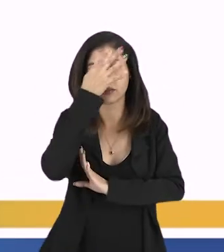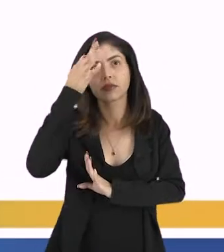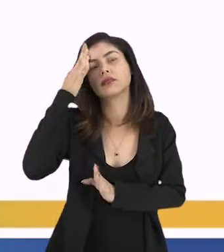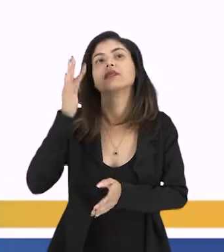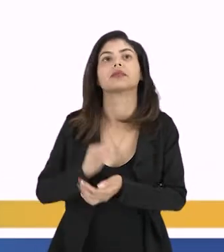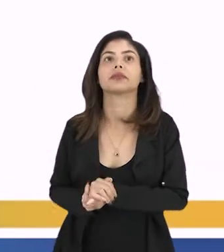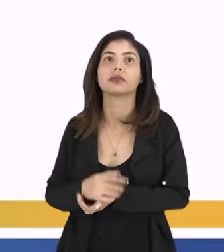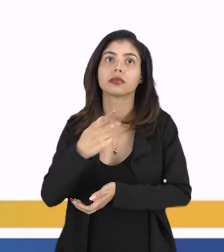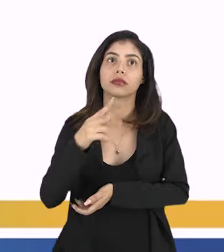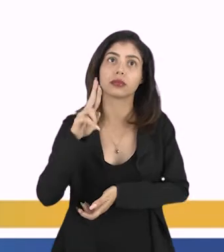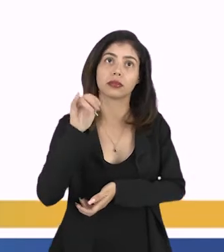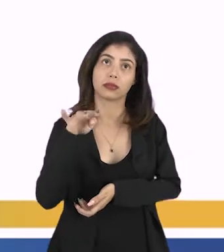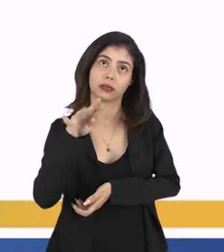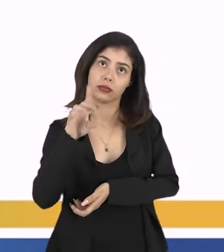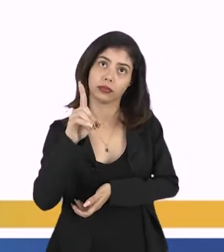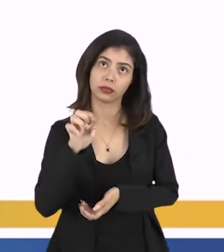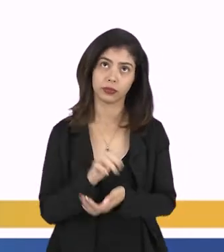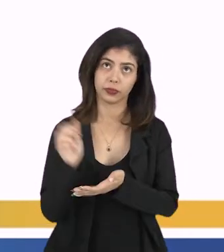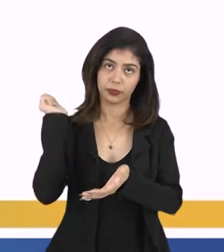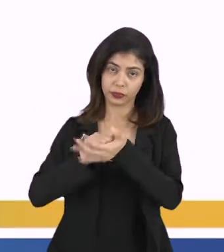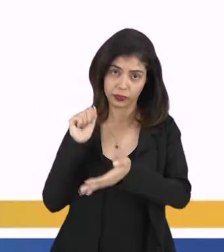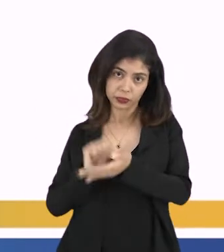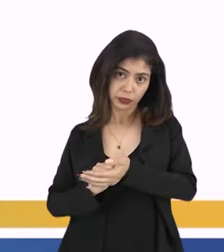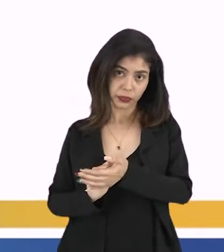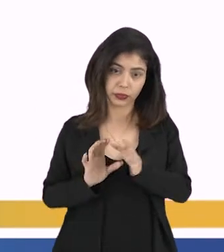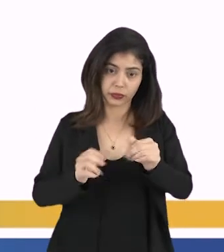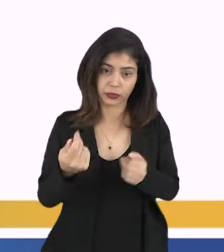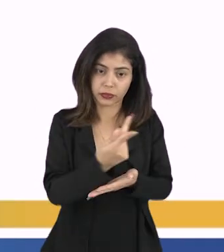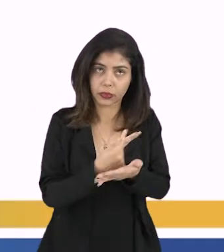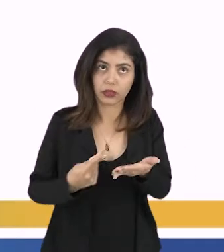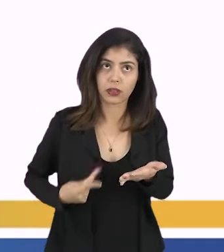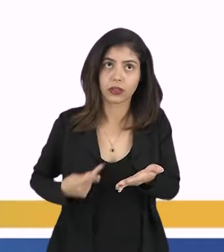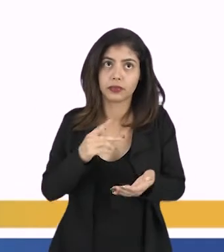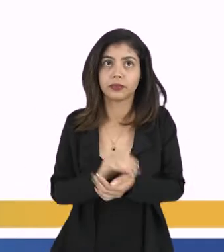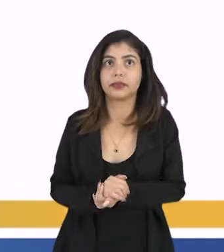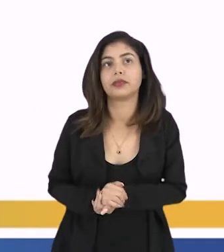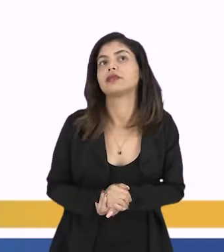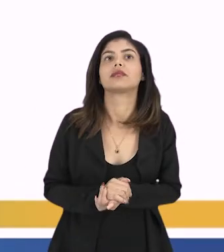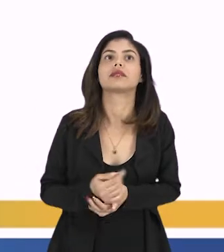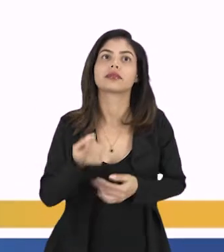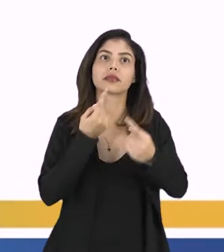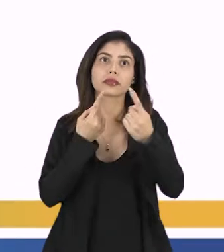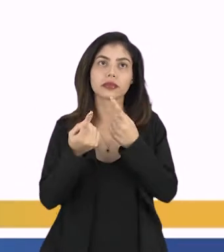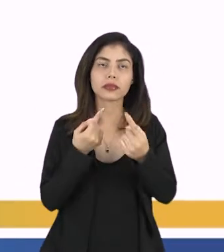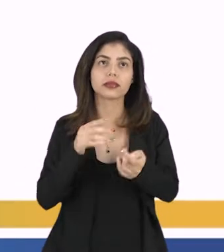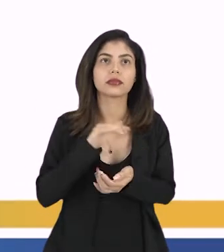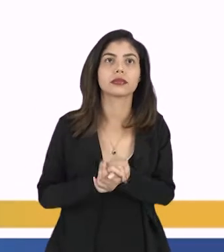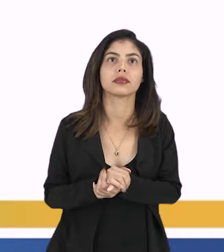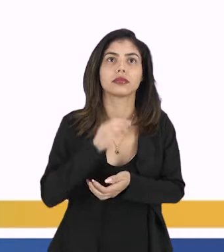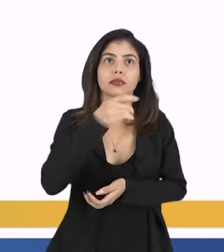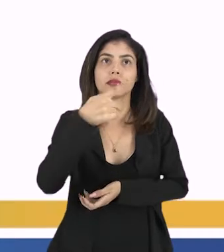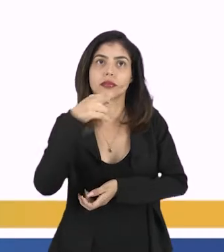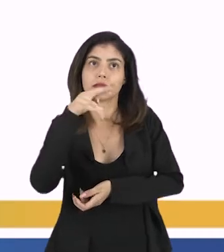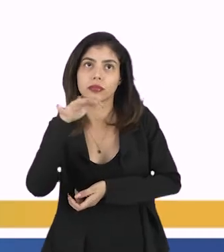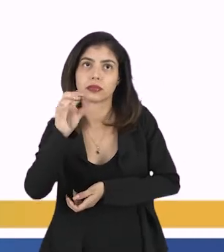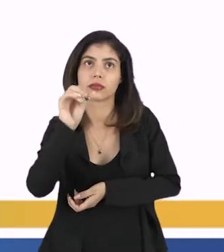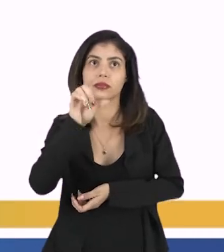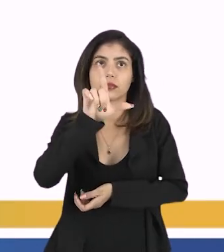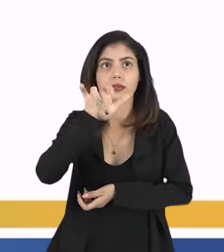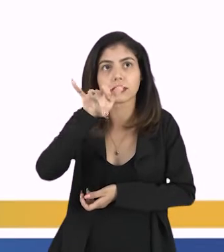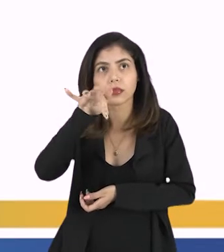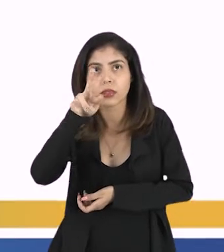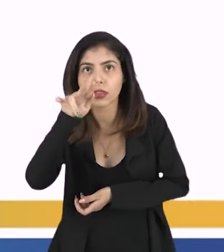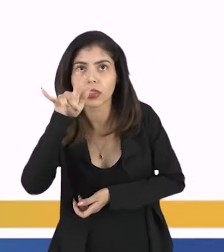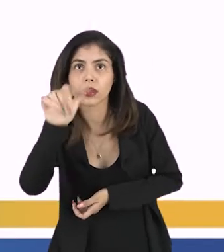exemplo, Parmênides escreveu em forma de poema. Homero, Exílio também foram poemas, que deram origem à